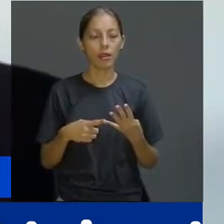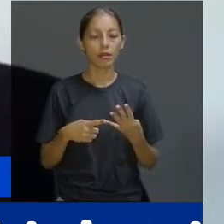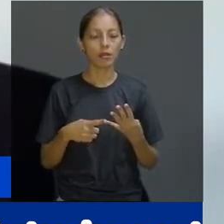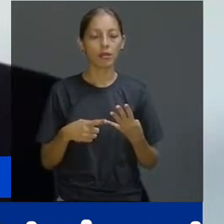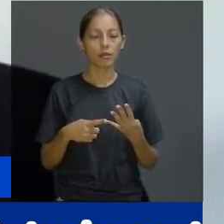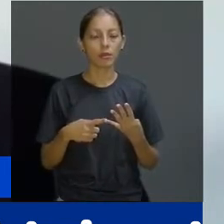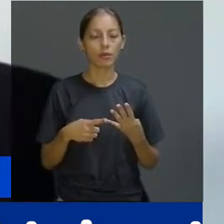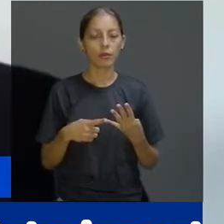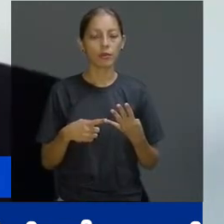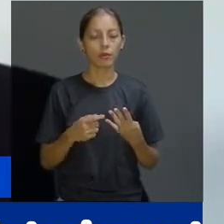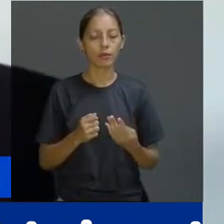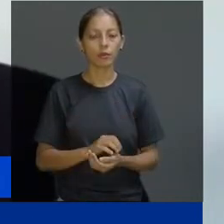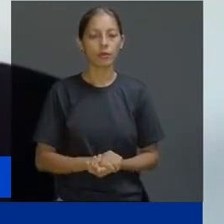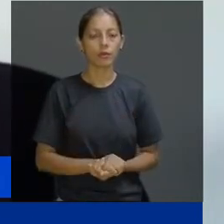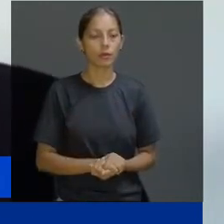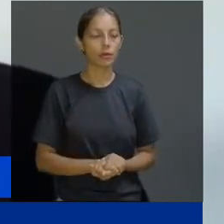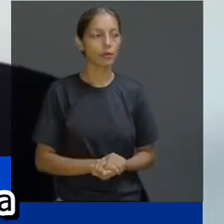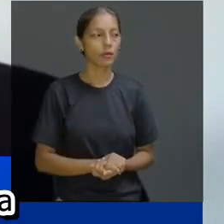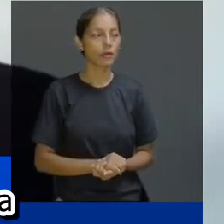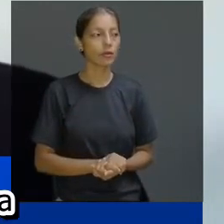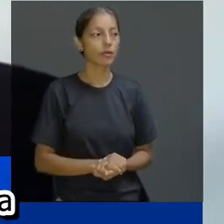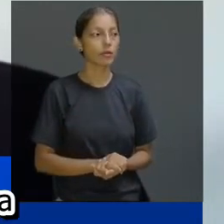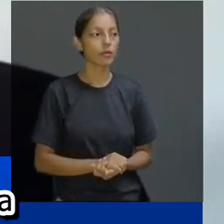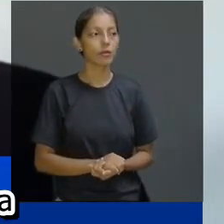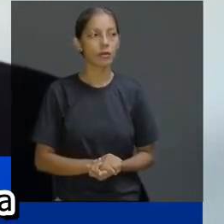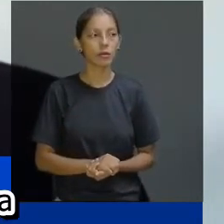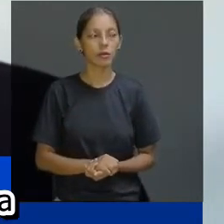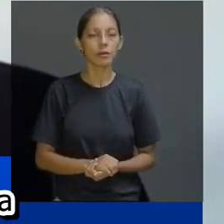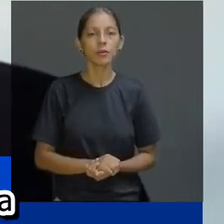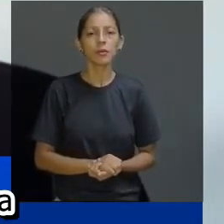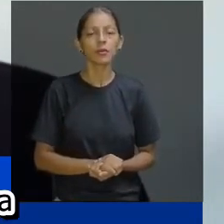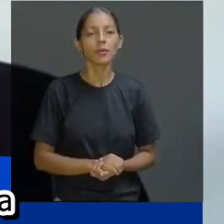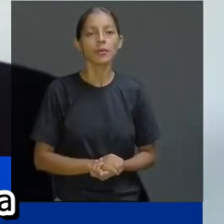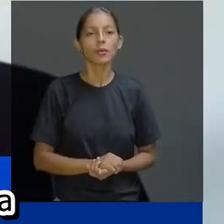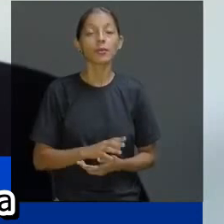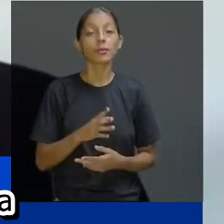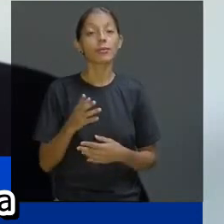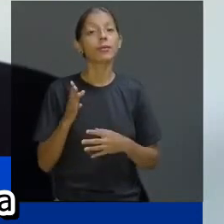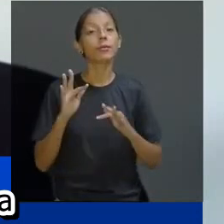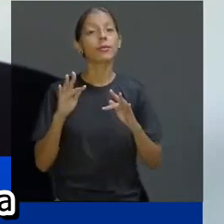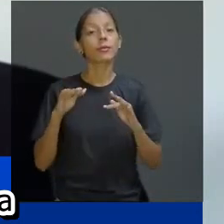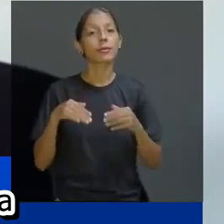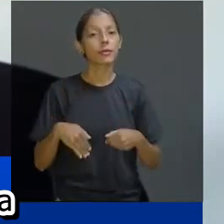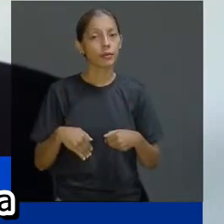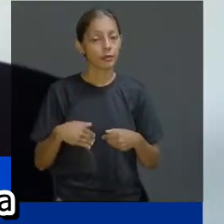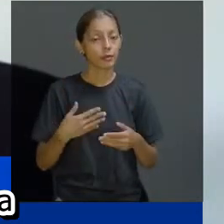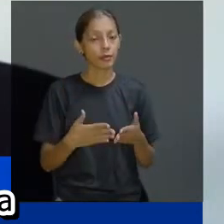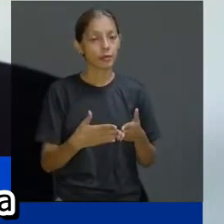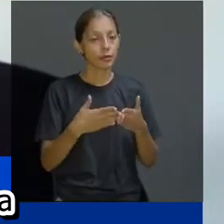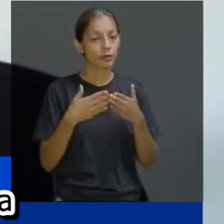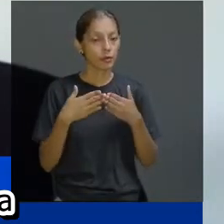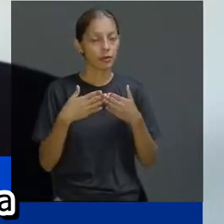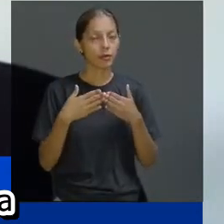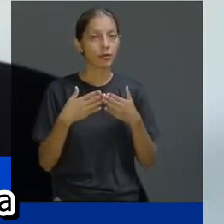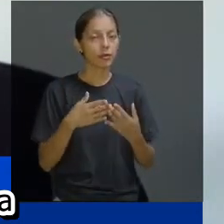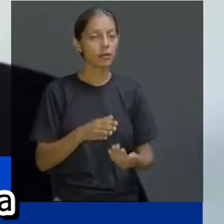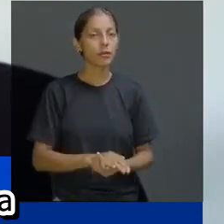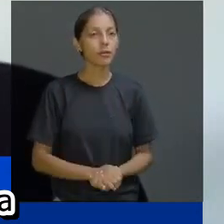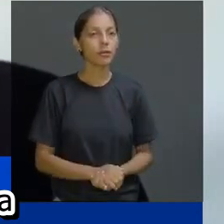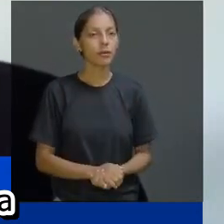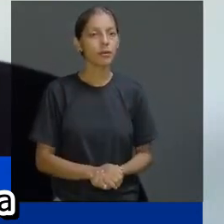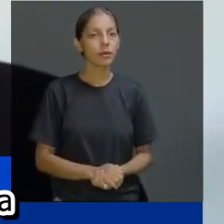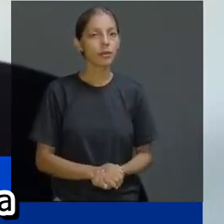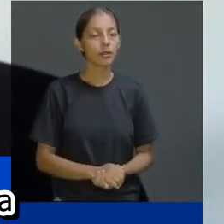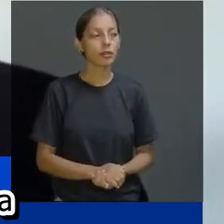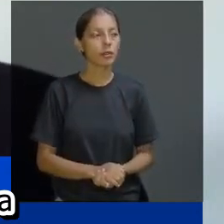de precedentes dessa Corte. Ao final, pediu-se a integração do julgado para que sejam